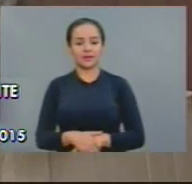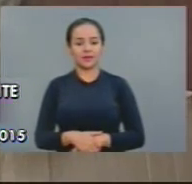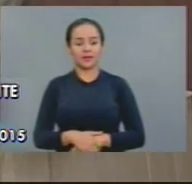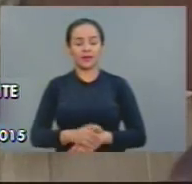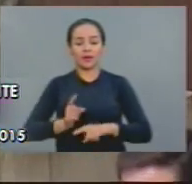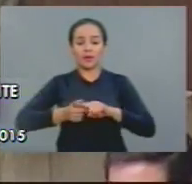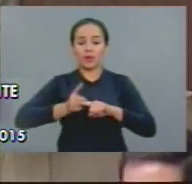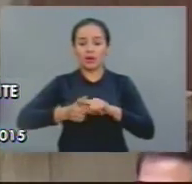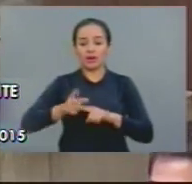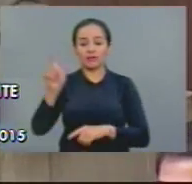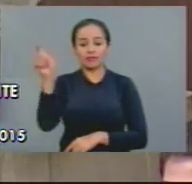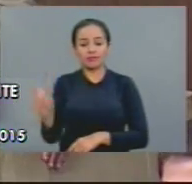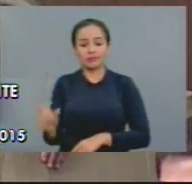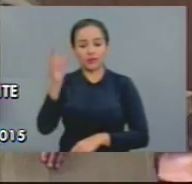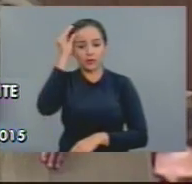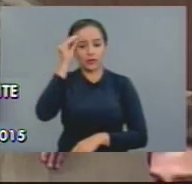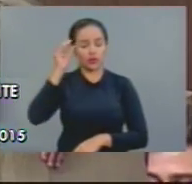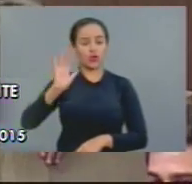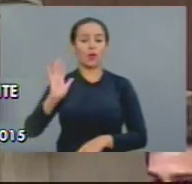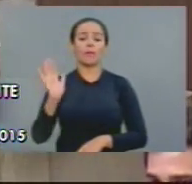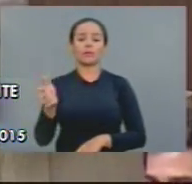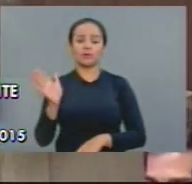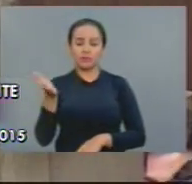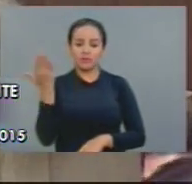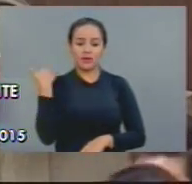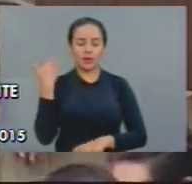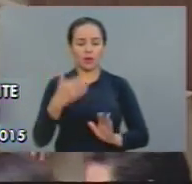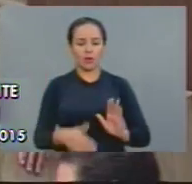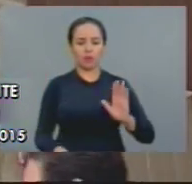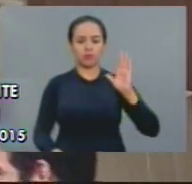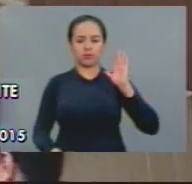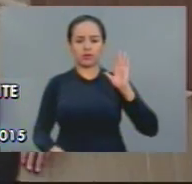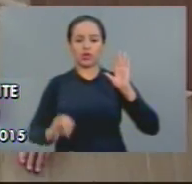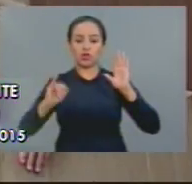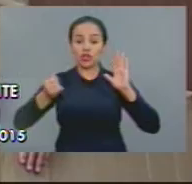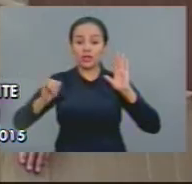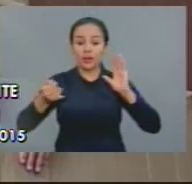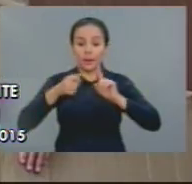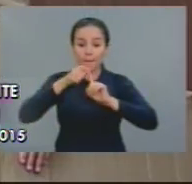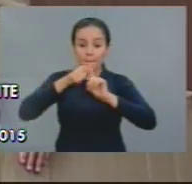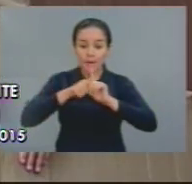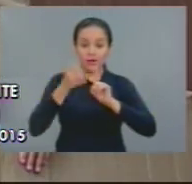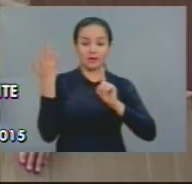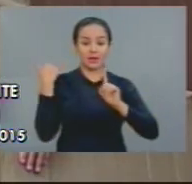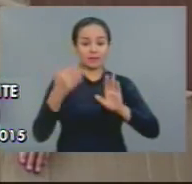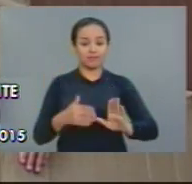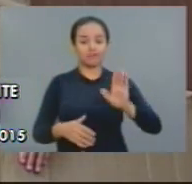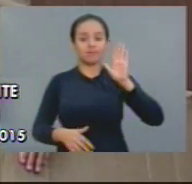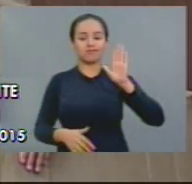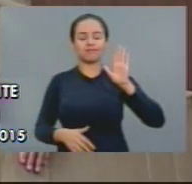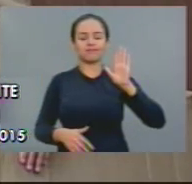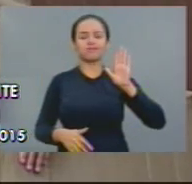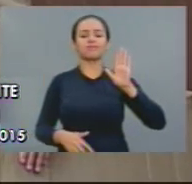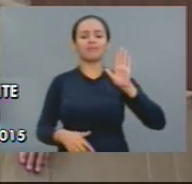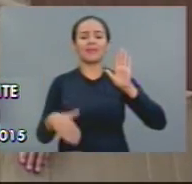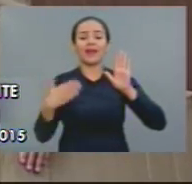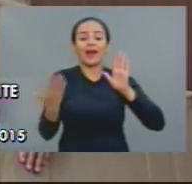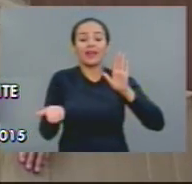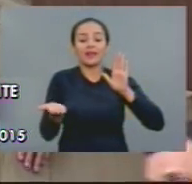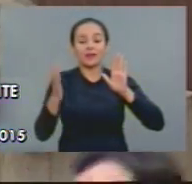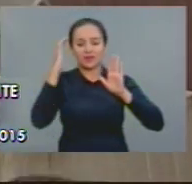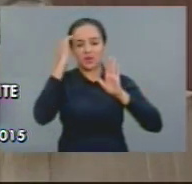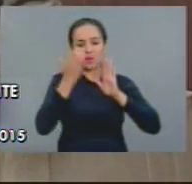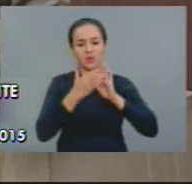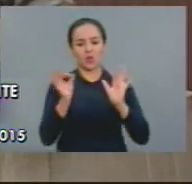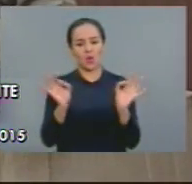cabal, injustificado, do governador Camilo Santana em relação à sua palavra? Óbvio que